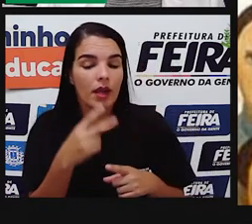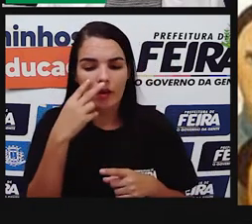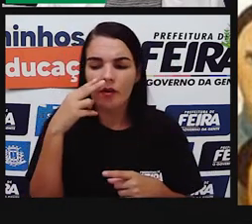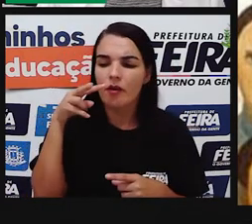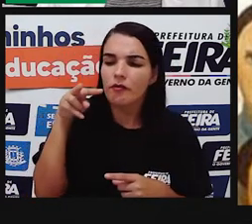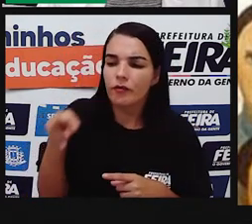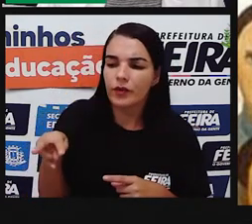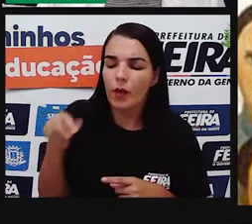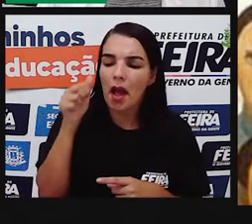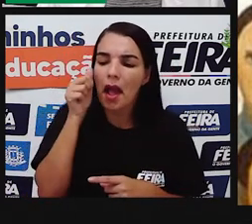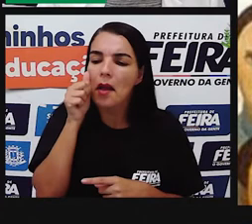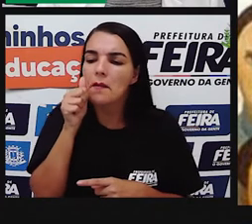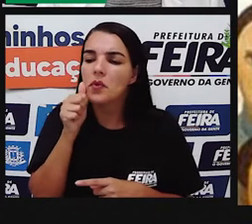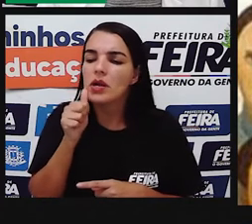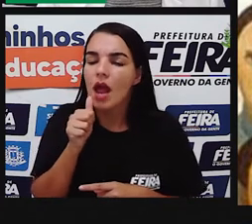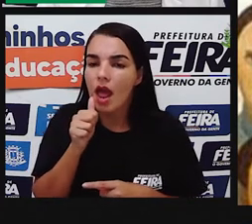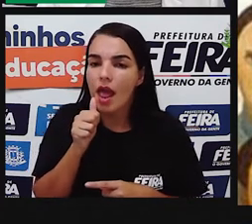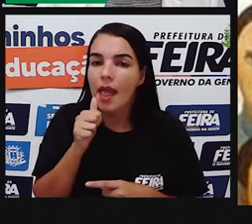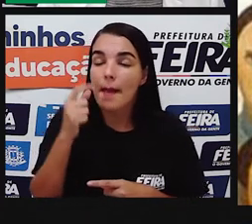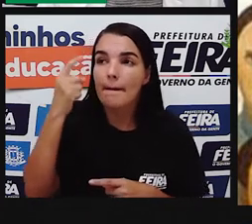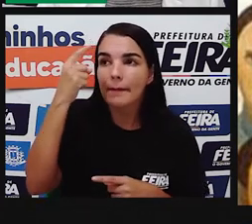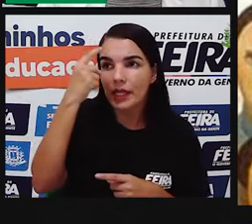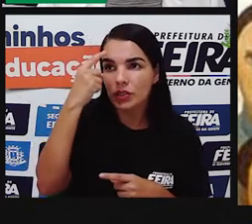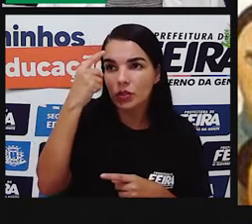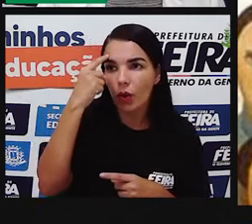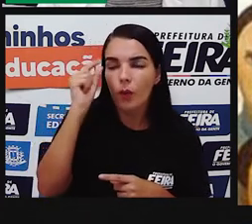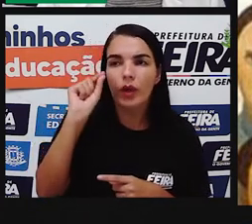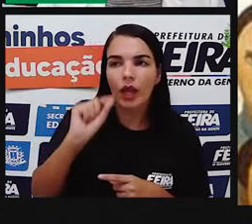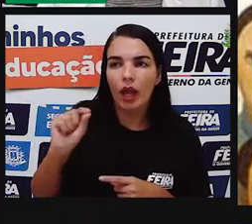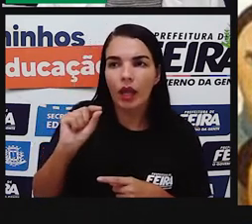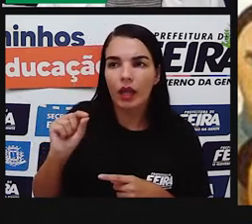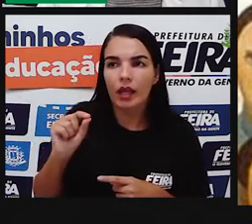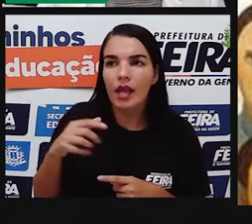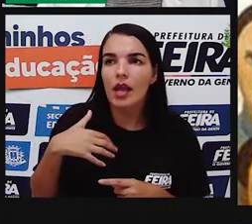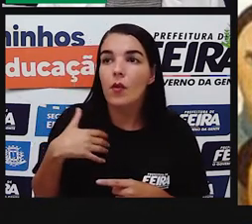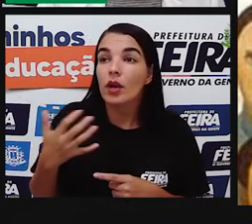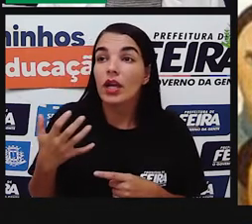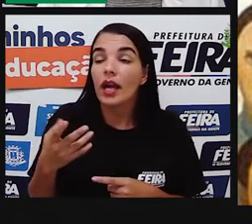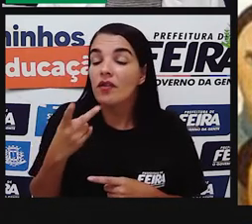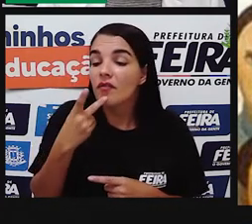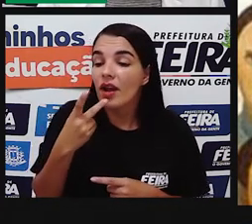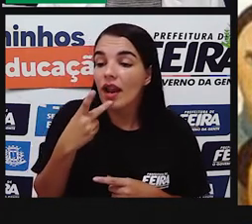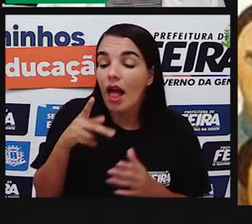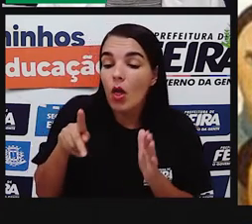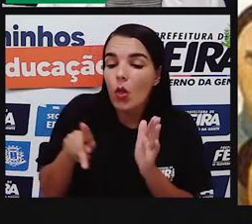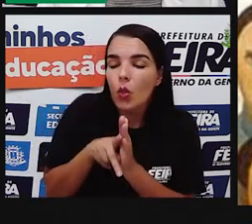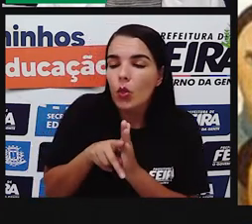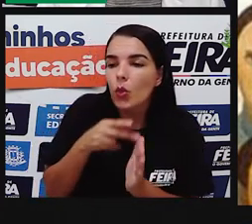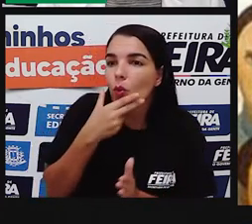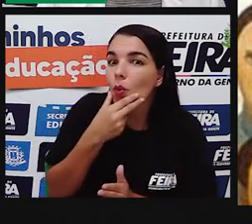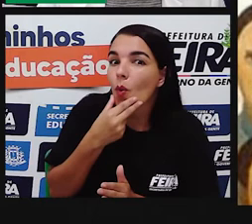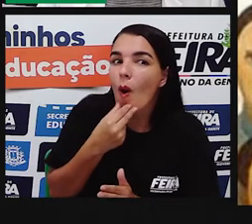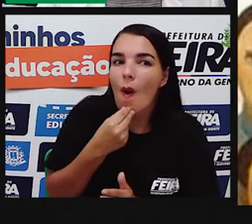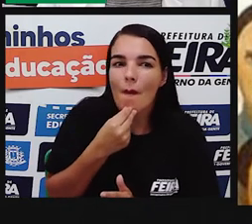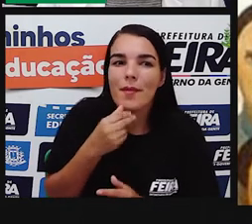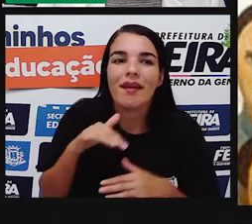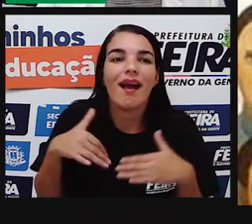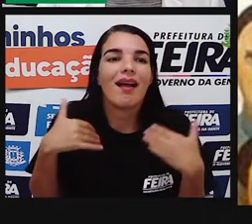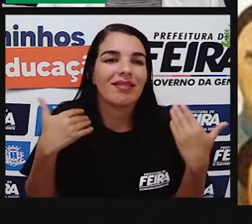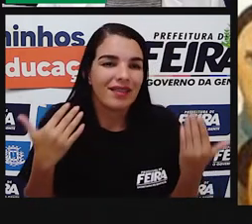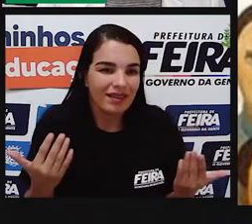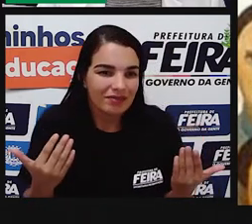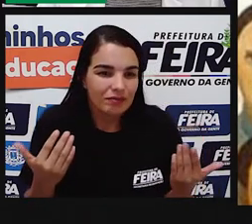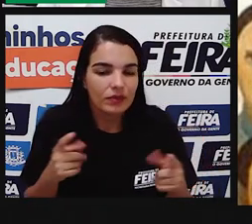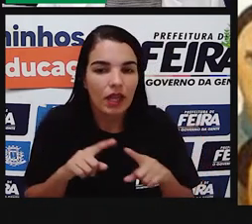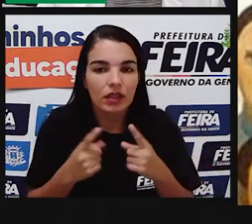o homem viu a senhora na porta da casa e já teve um preconceito, teve uma ideia primeira